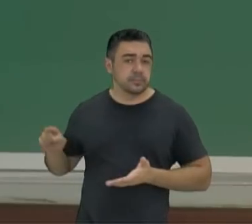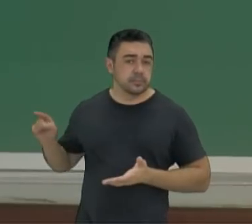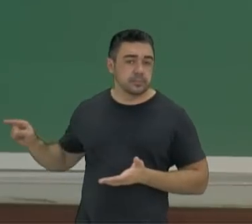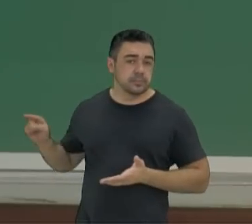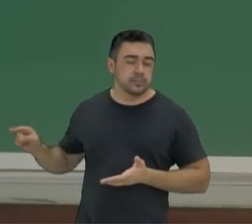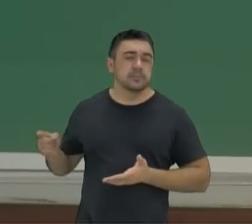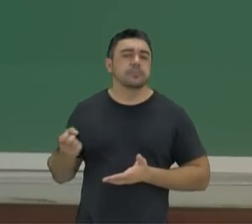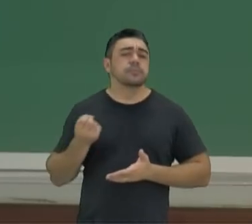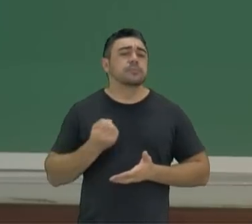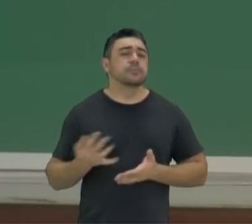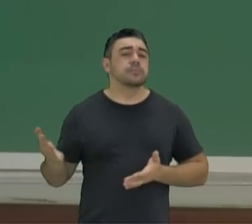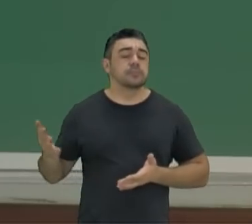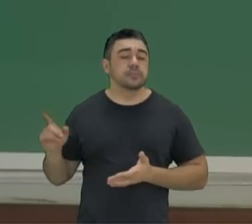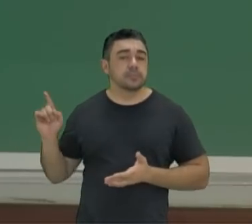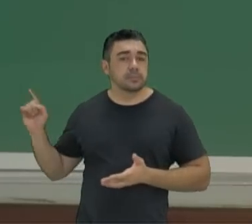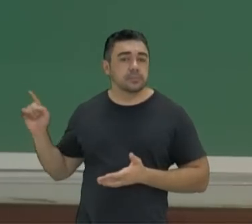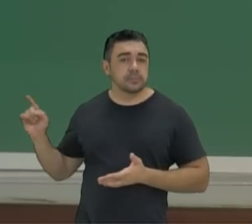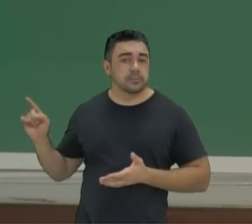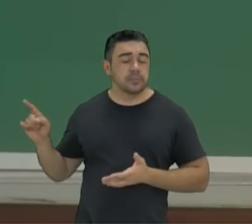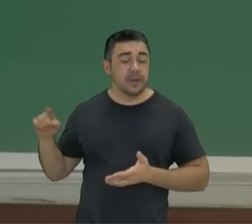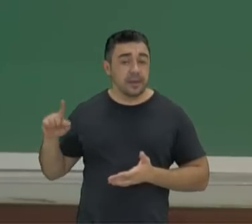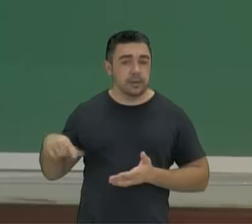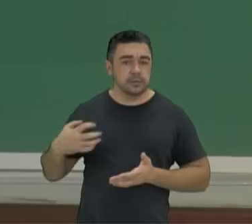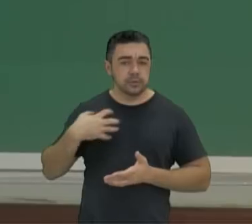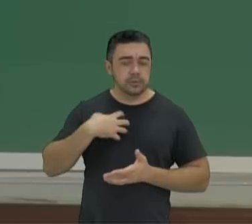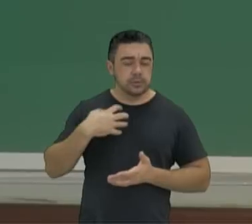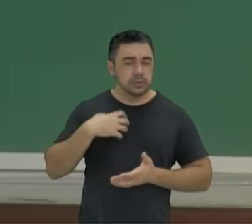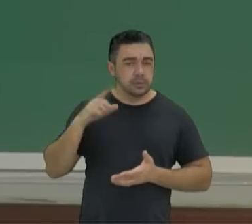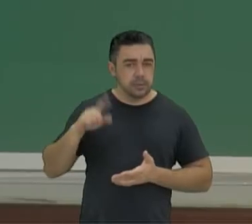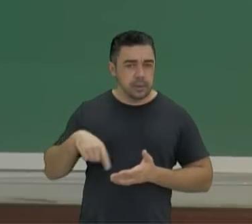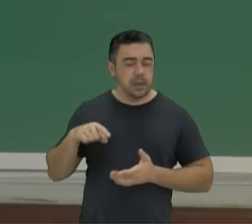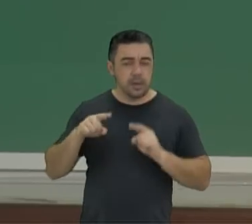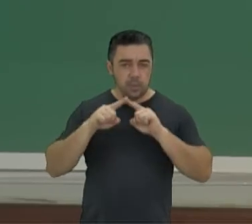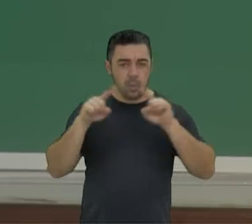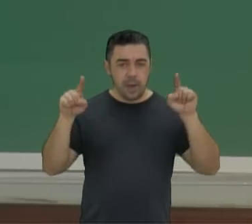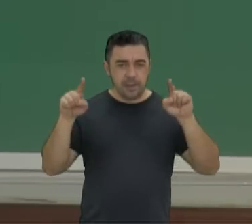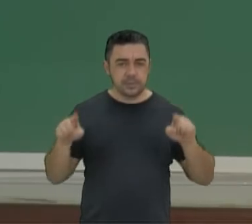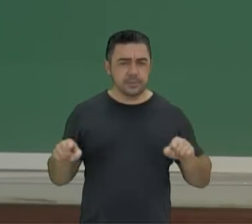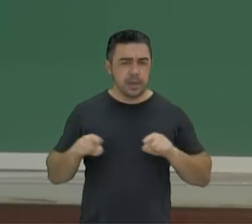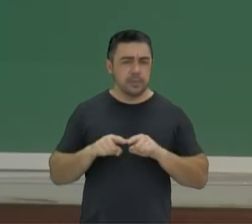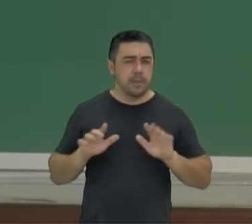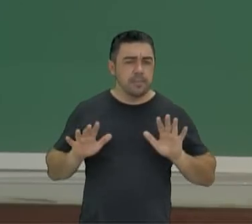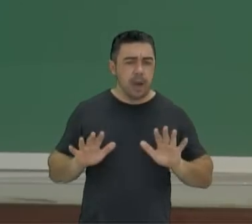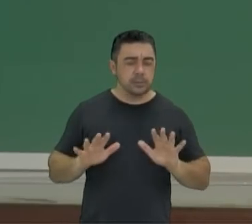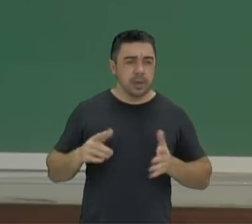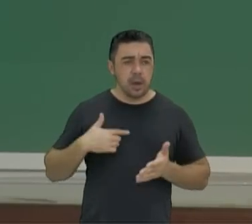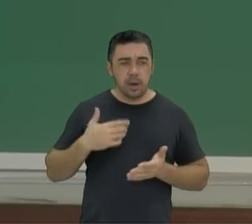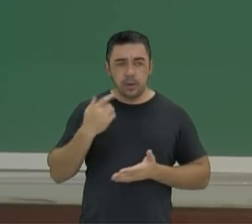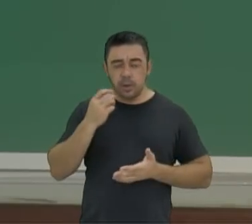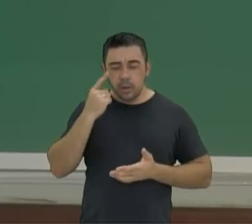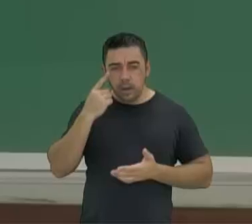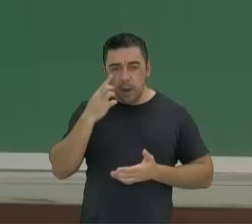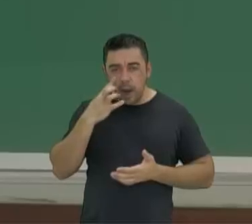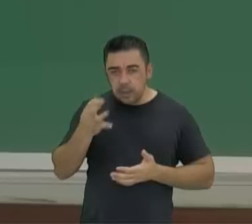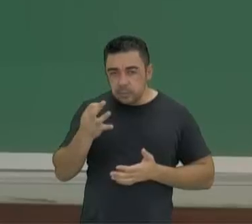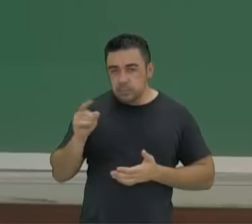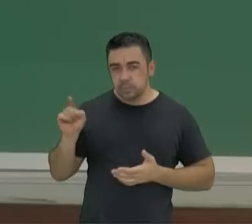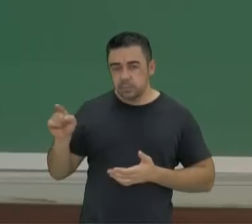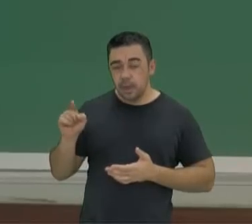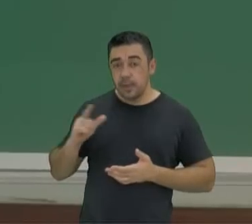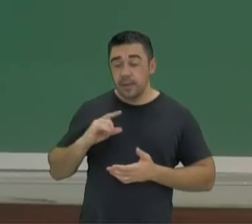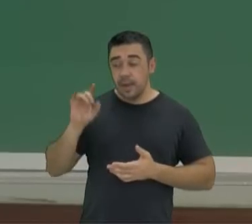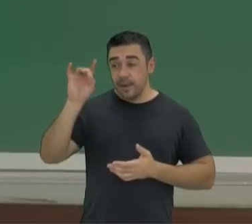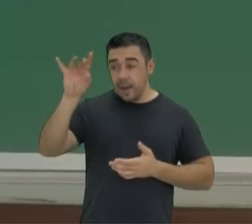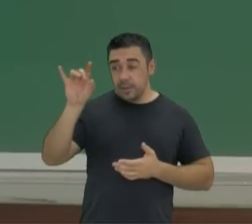quadradinhos aqui, a gente tem um tabuleiro na forma de quadrado. Só que o que eu tenho que prestar atenção? Cada medidinha